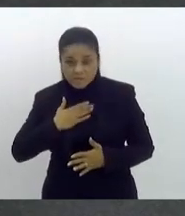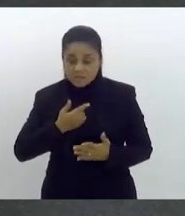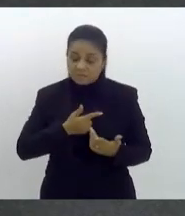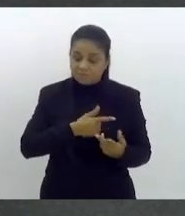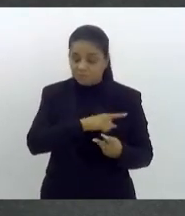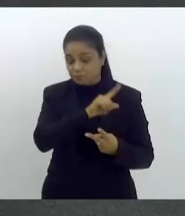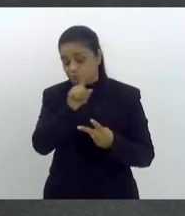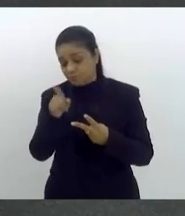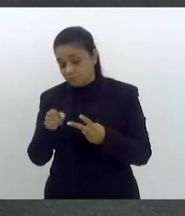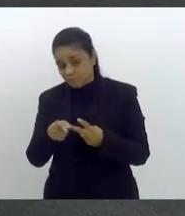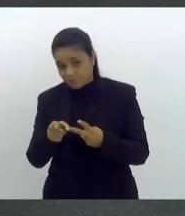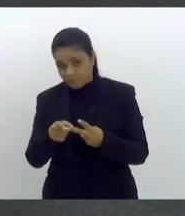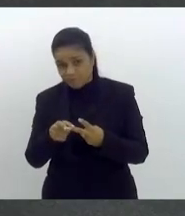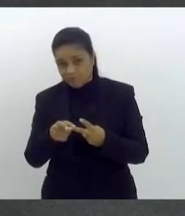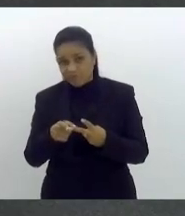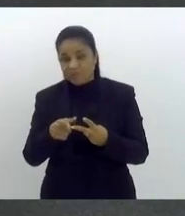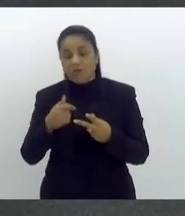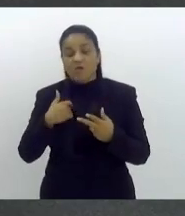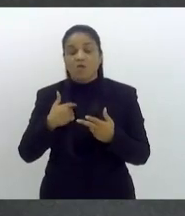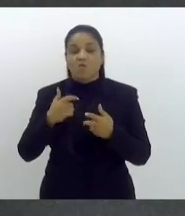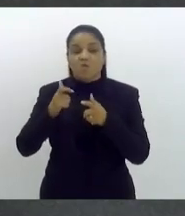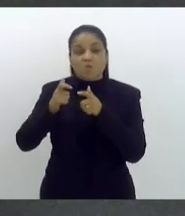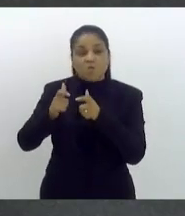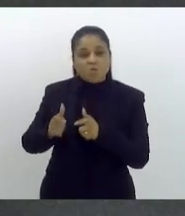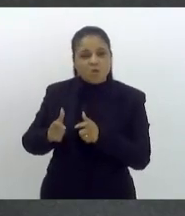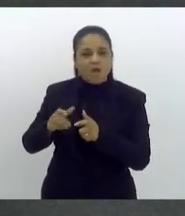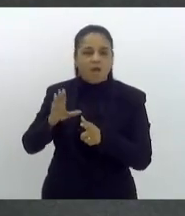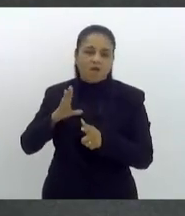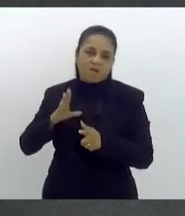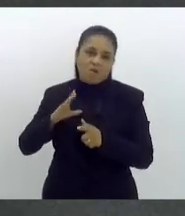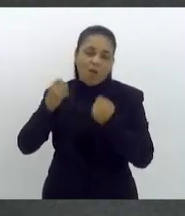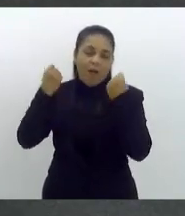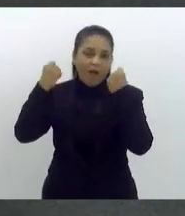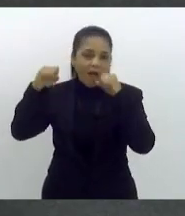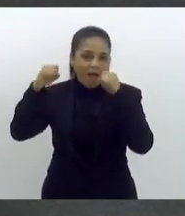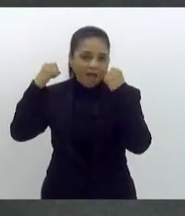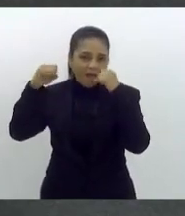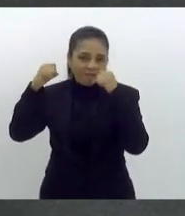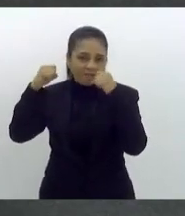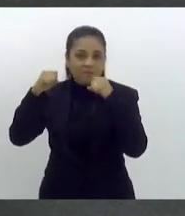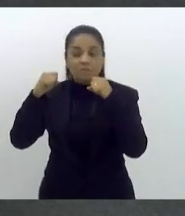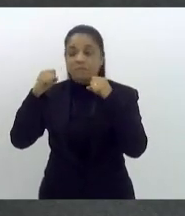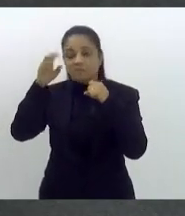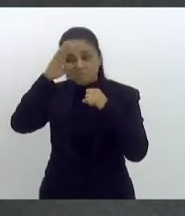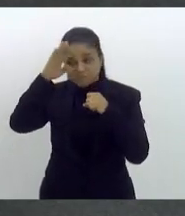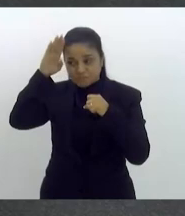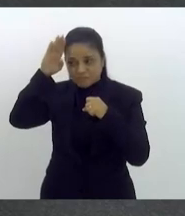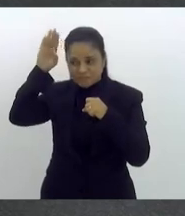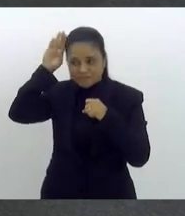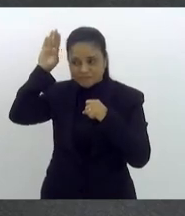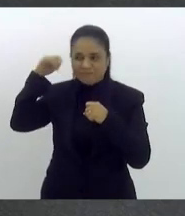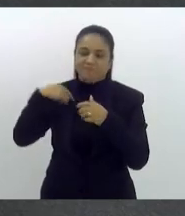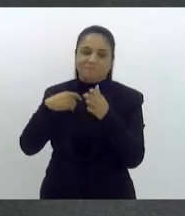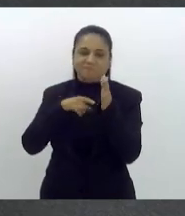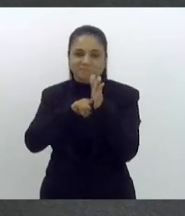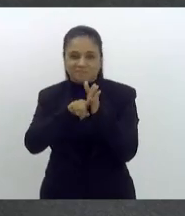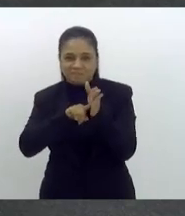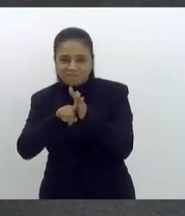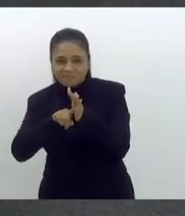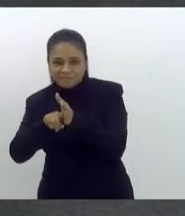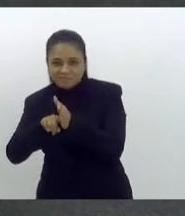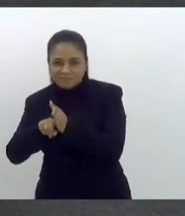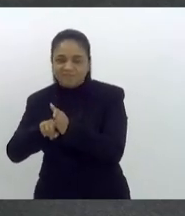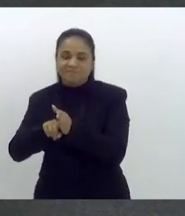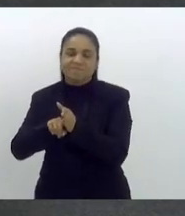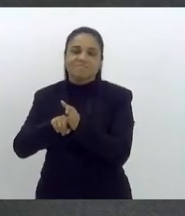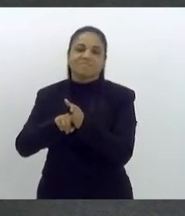parte de um outro lugar que eu também de que eu também vi que é da academia como pesquisadora pessoa e como amante da